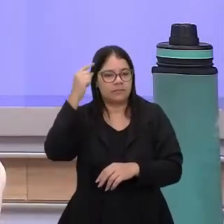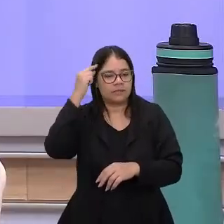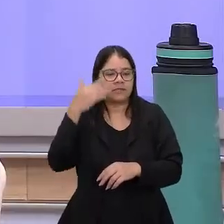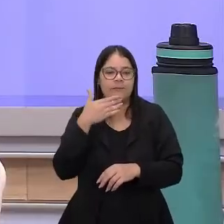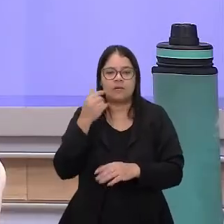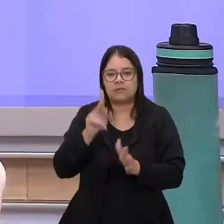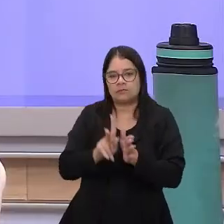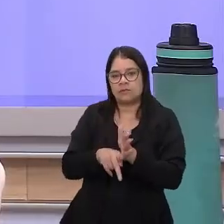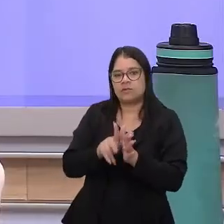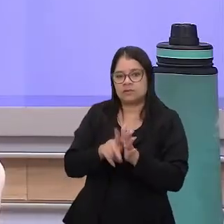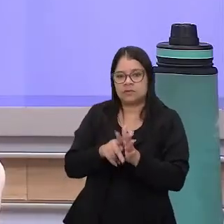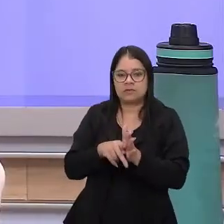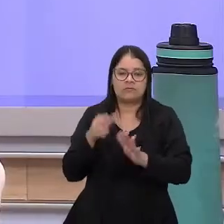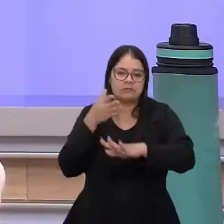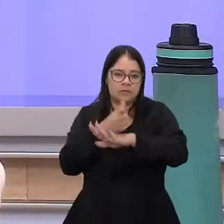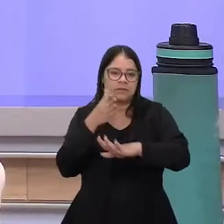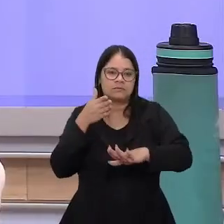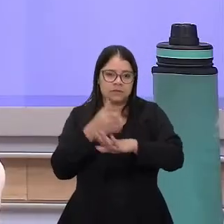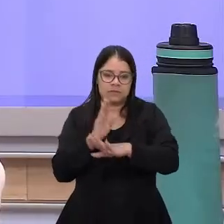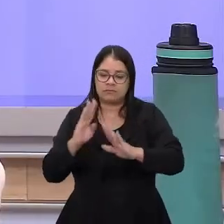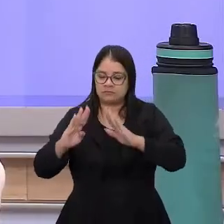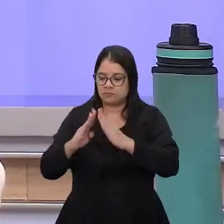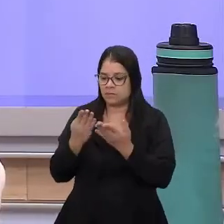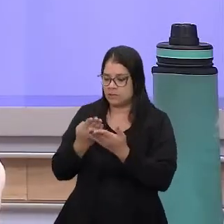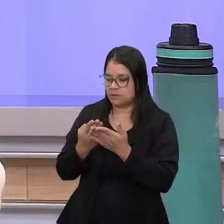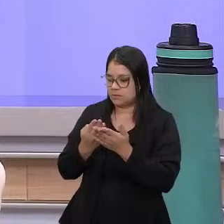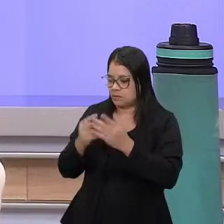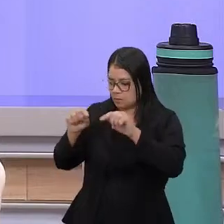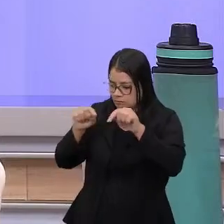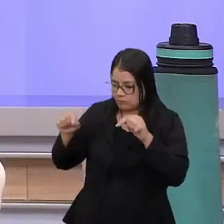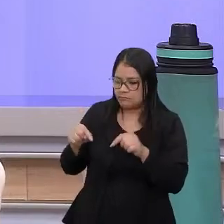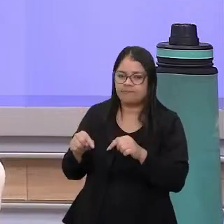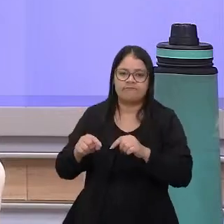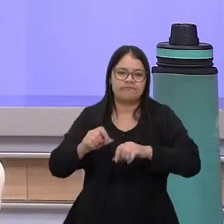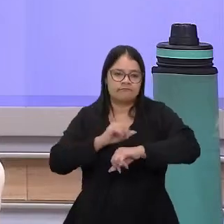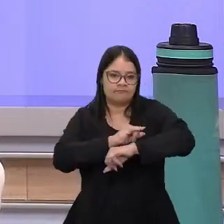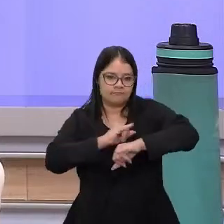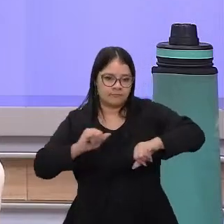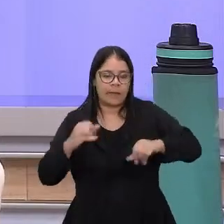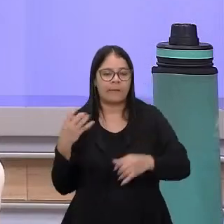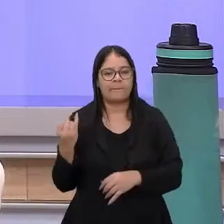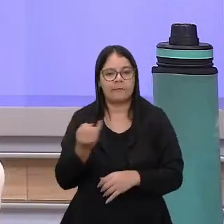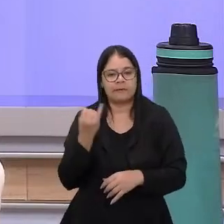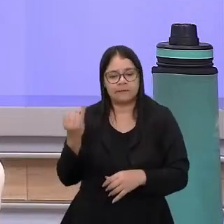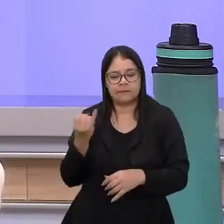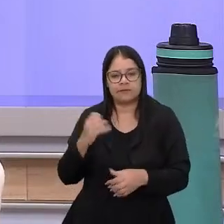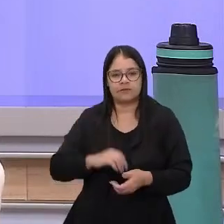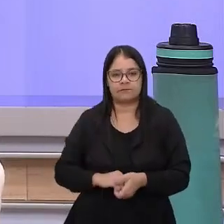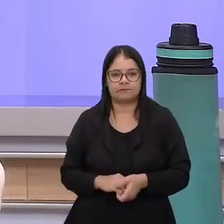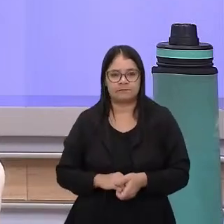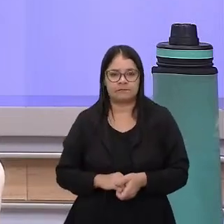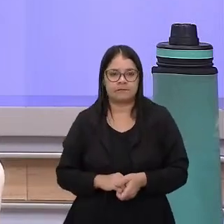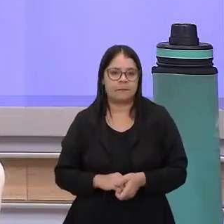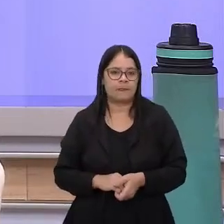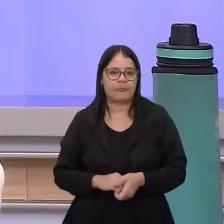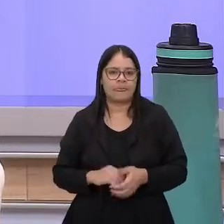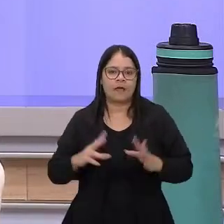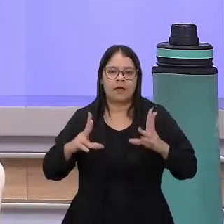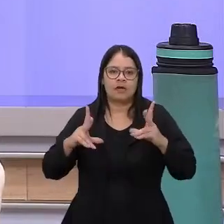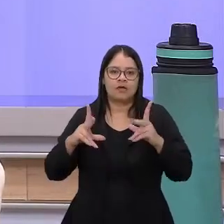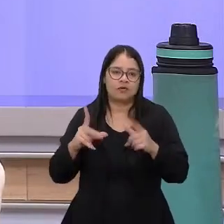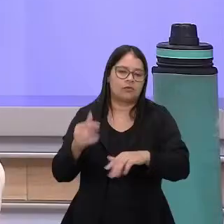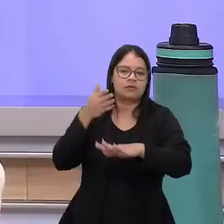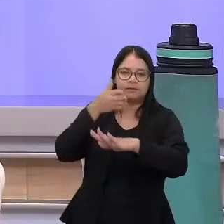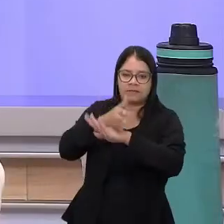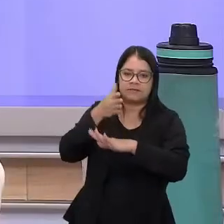em projetos, para a participação das escolas nessa conferência. É muito importante que os pequenininhos façam